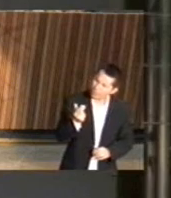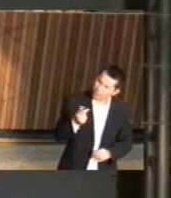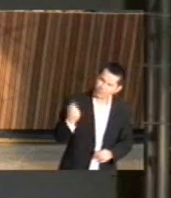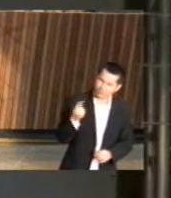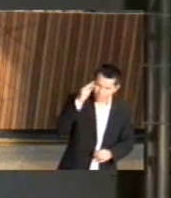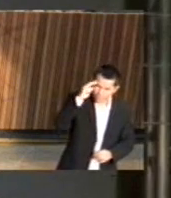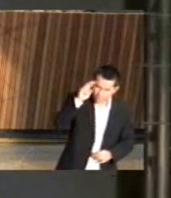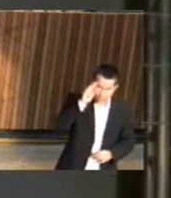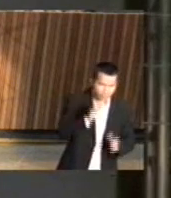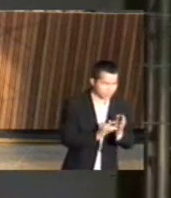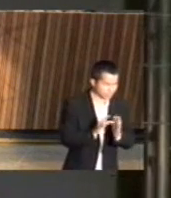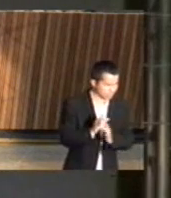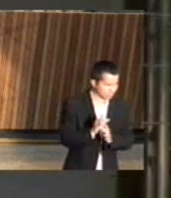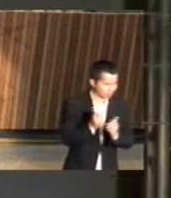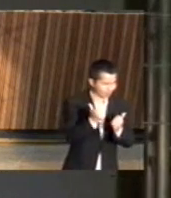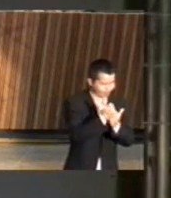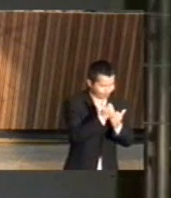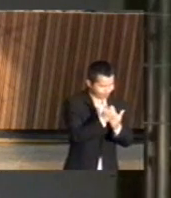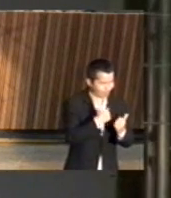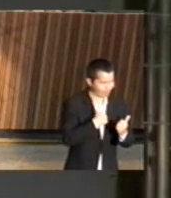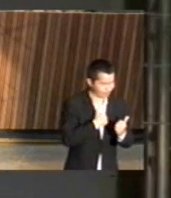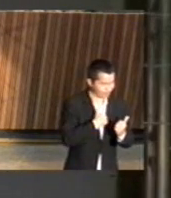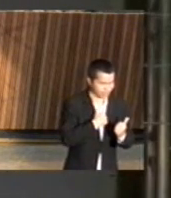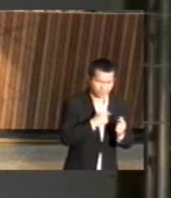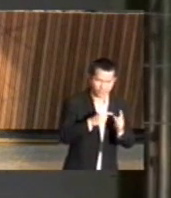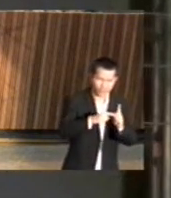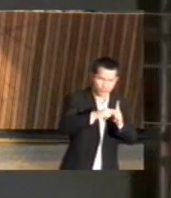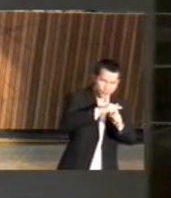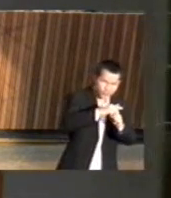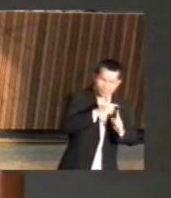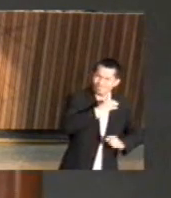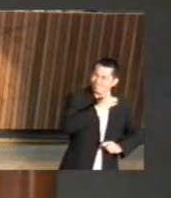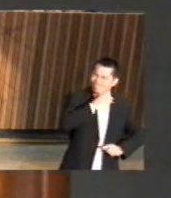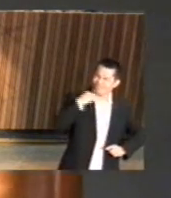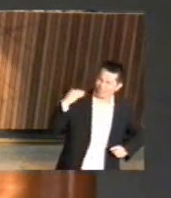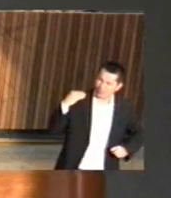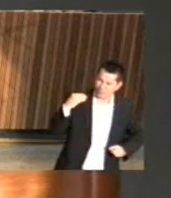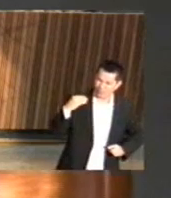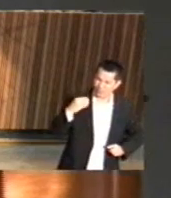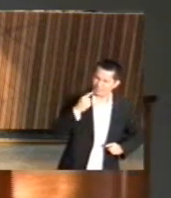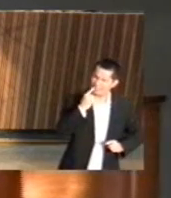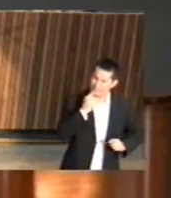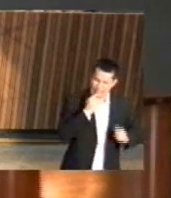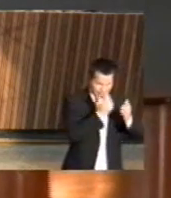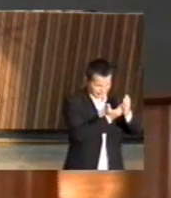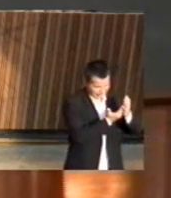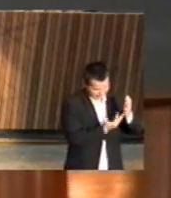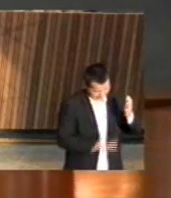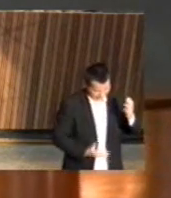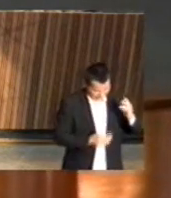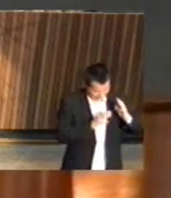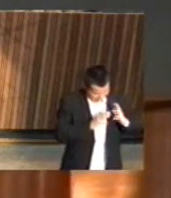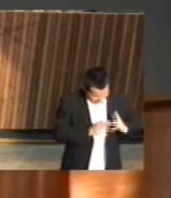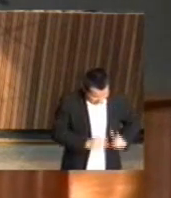de colocar a oferta no altar, deixa ela de lado, no pé do